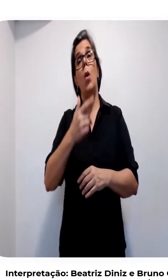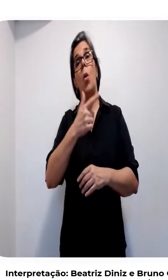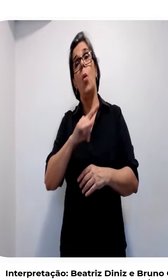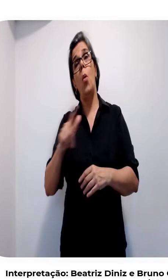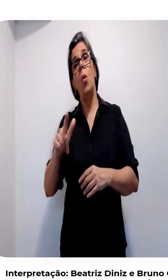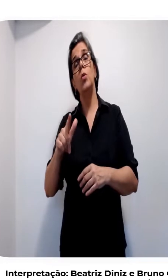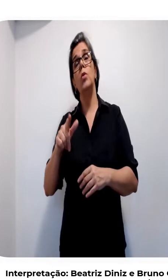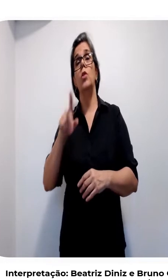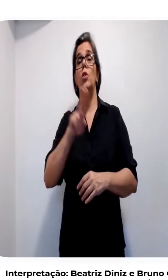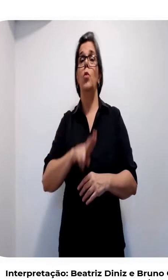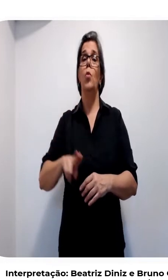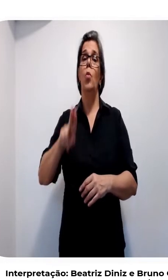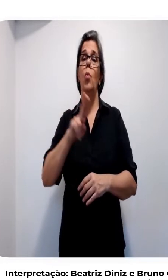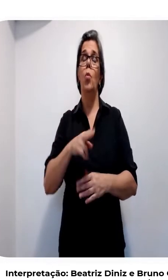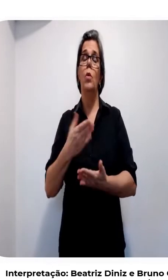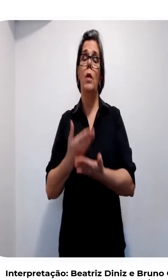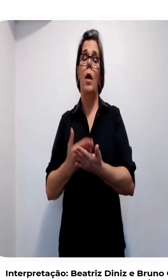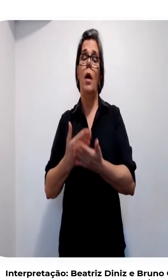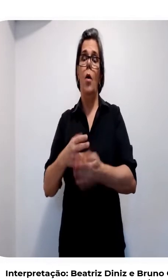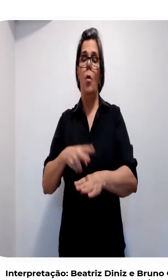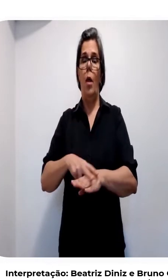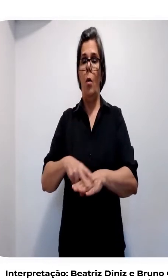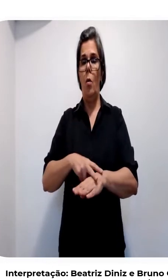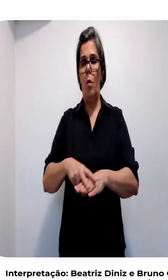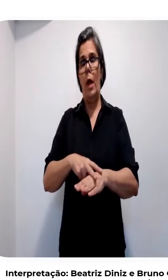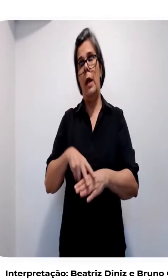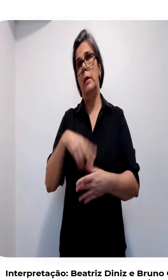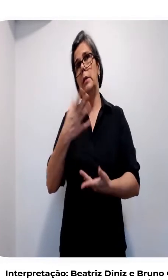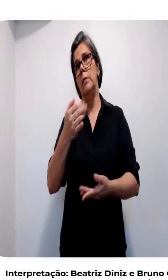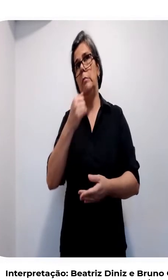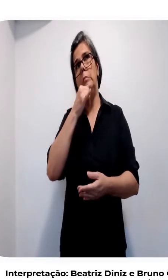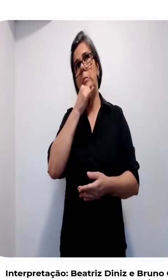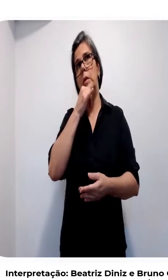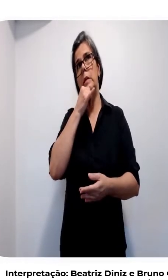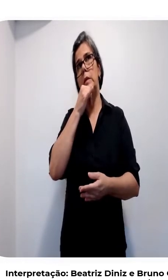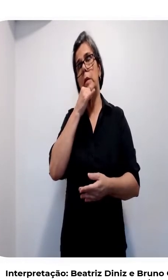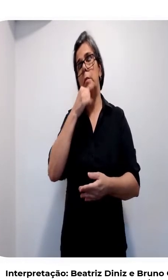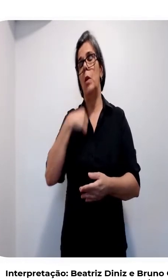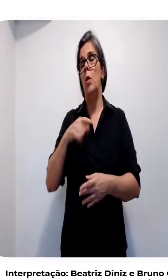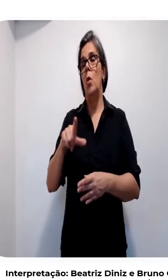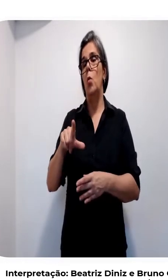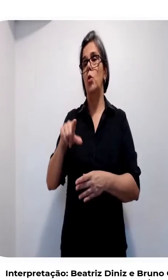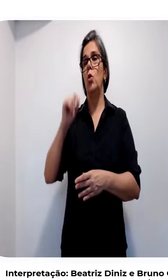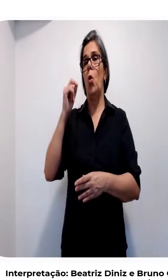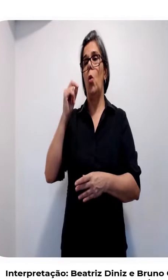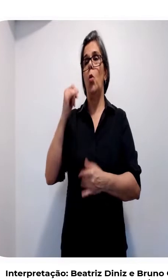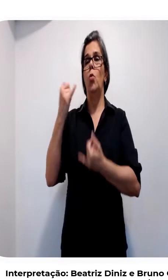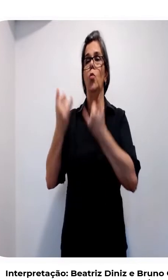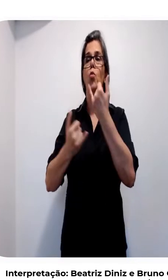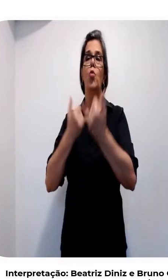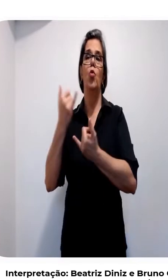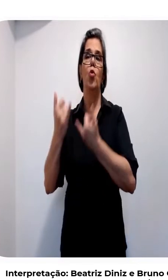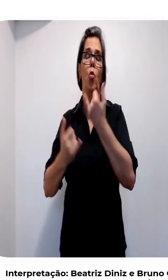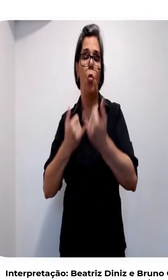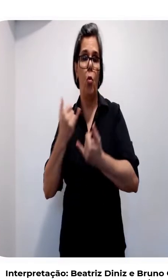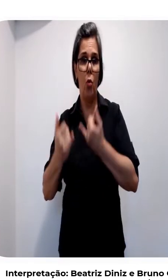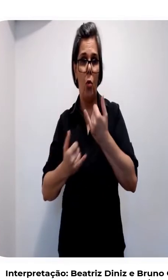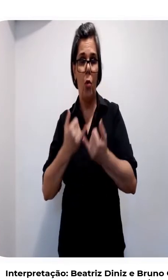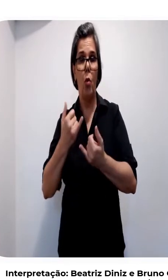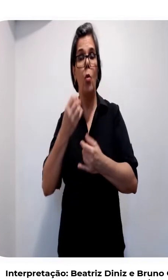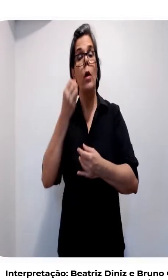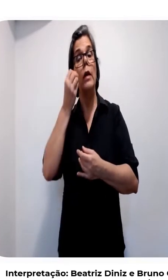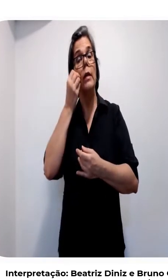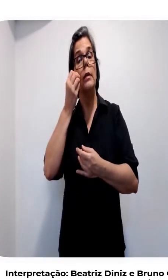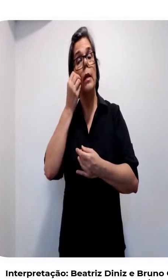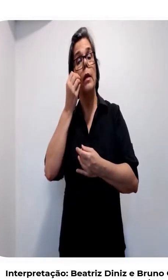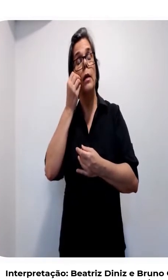por exemplo, eu pego um jogo específico de alguma, por exemplo, da Caixa do Ciel, do portal Trilhas, e tento trazer